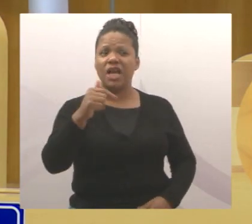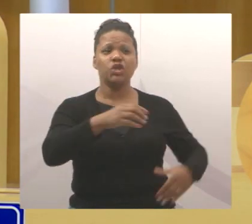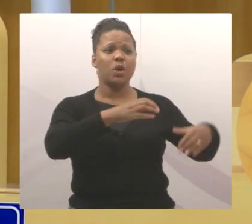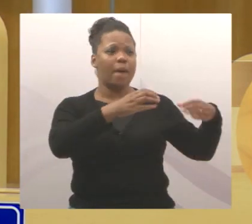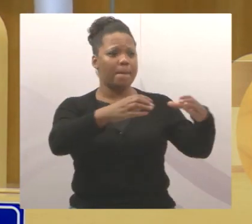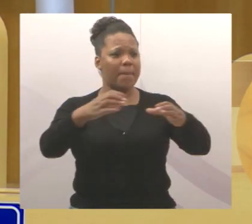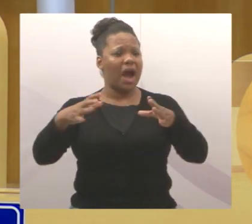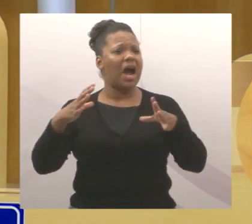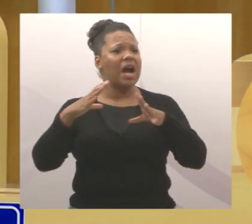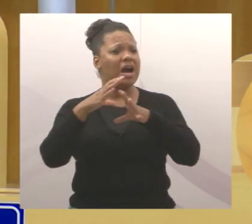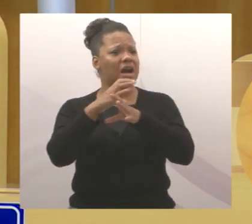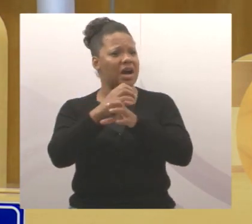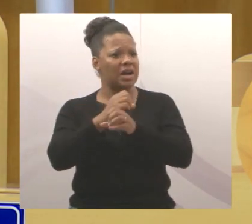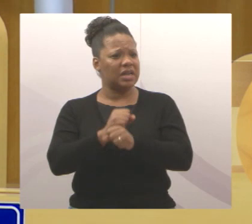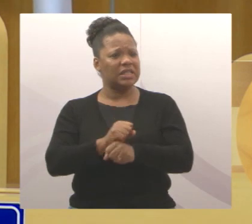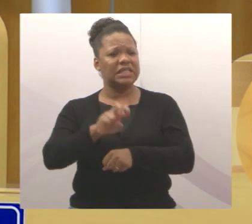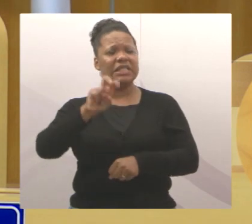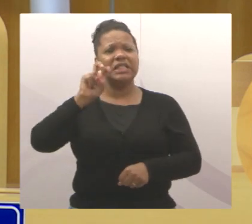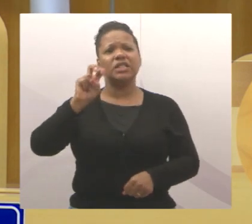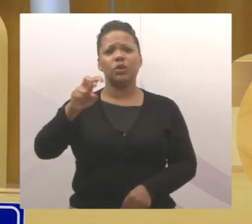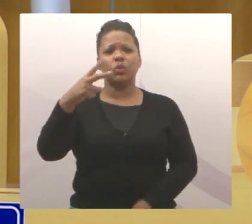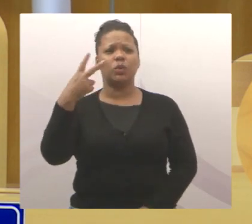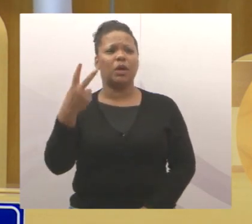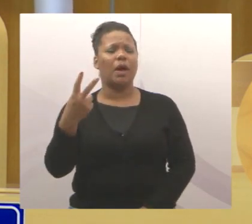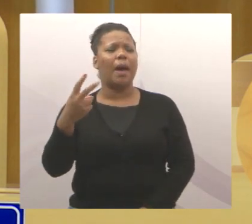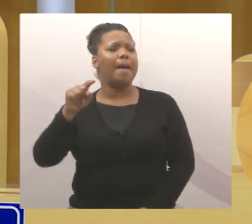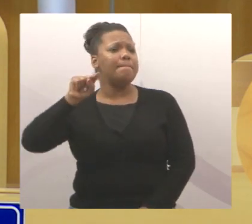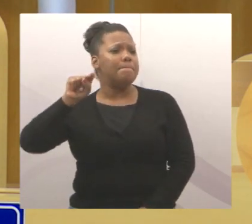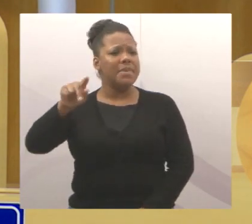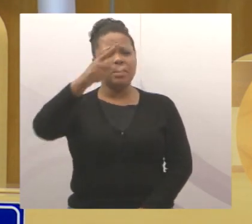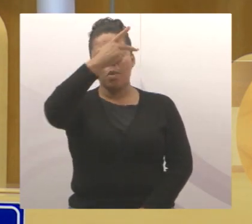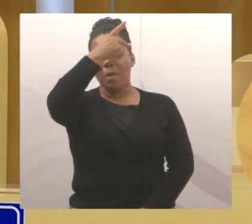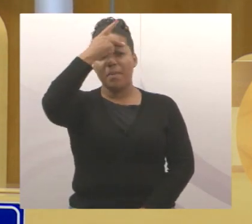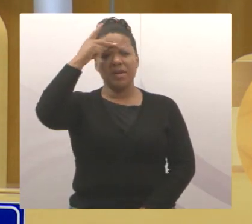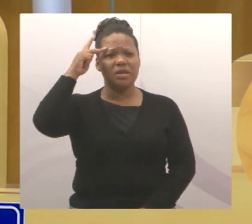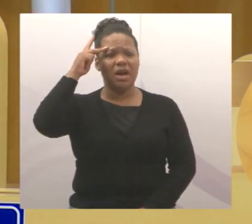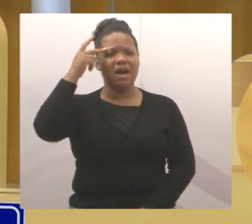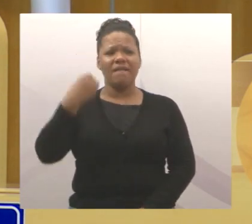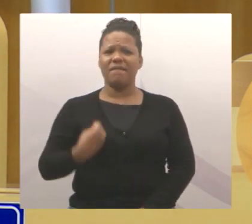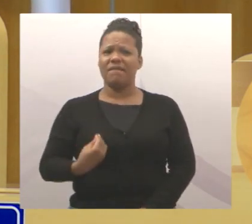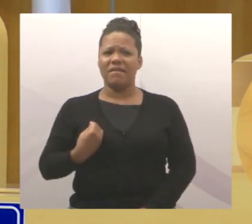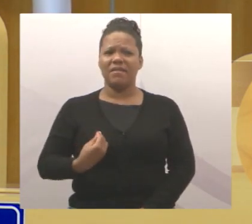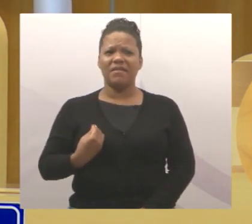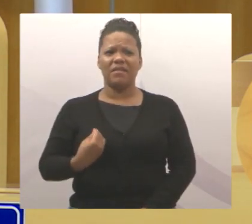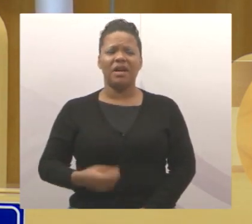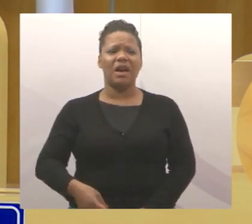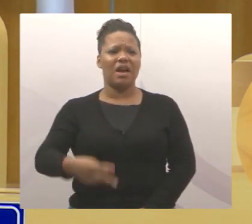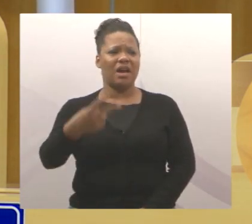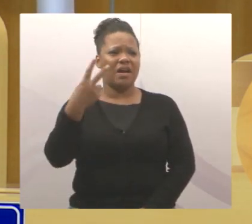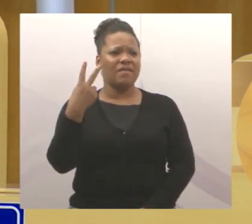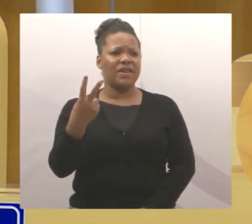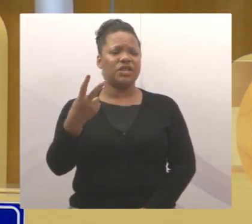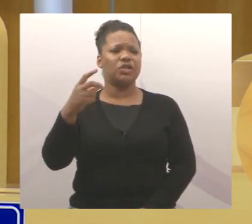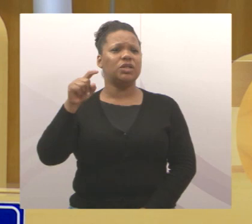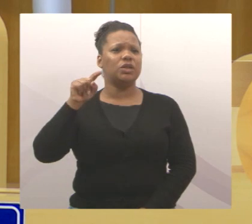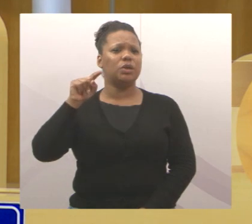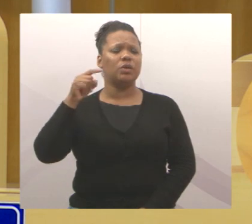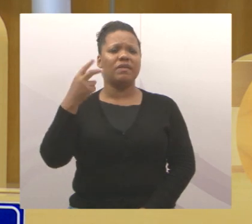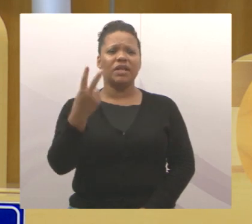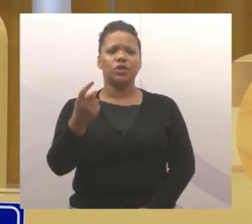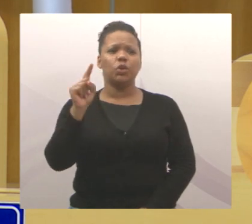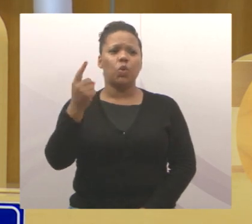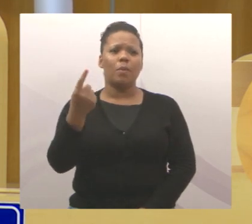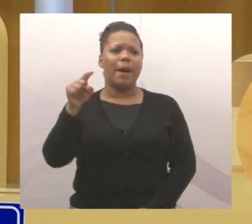bairros, um total de 52 mil pessoas, morando em 21 mil